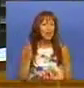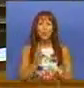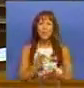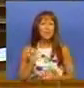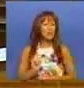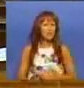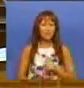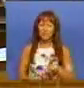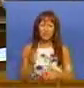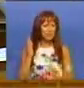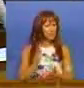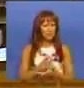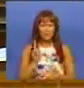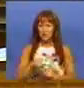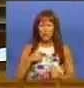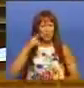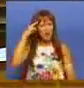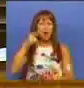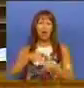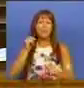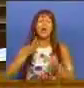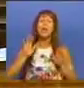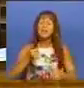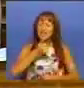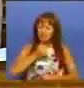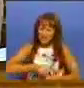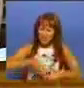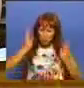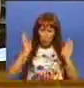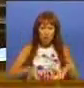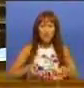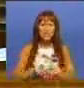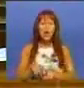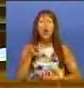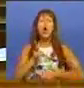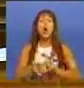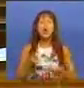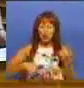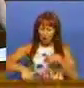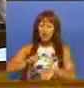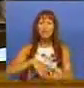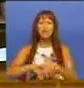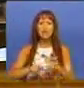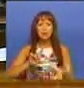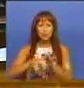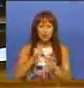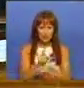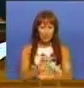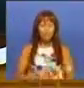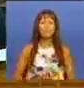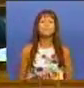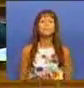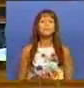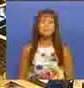chegam as intenções, é preciso medidas concretas e é aquilo que nós fizemos com este projeto.